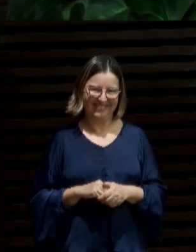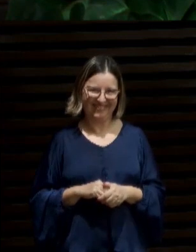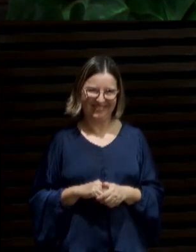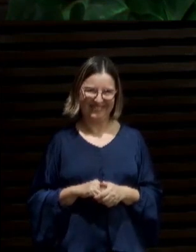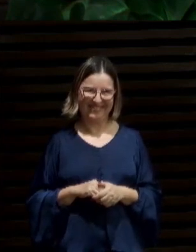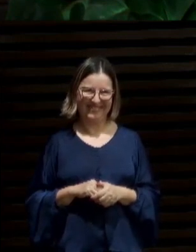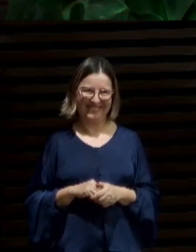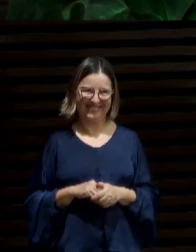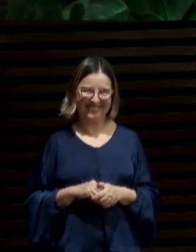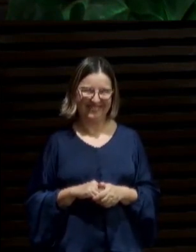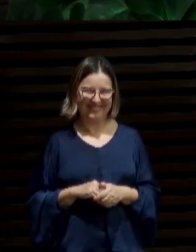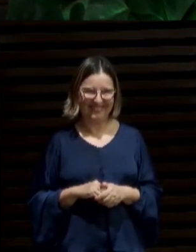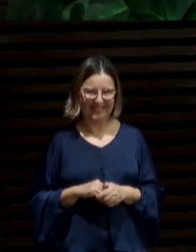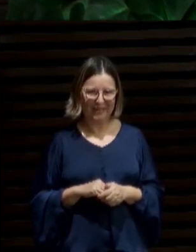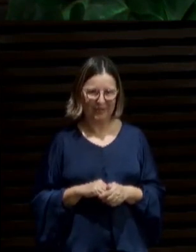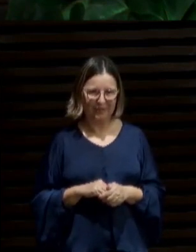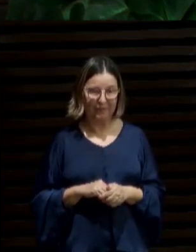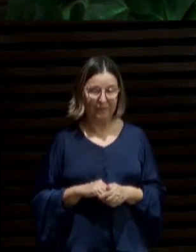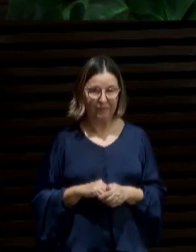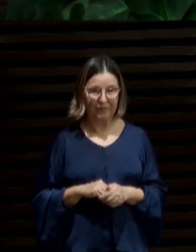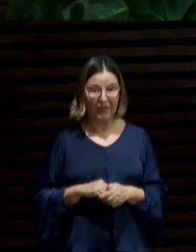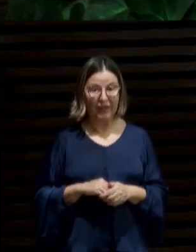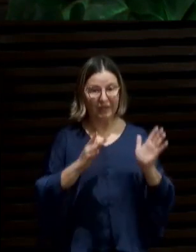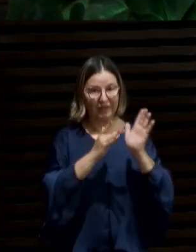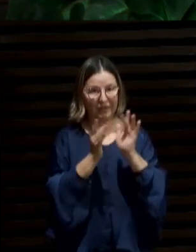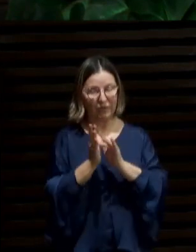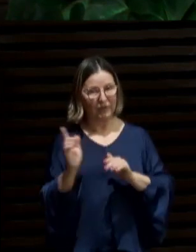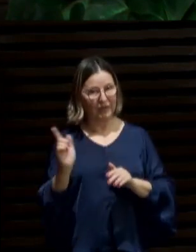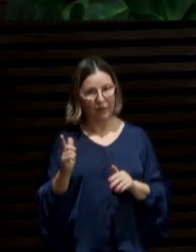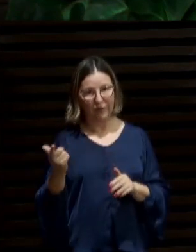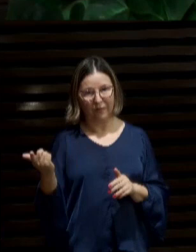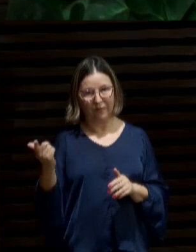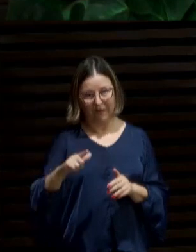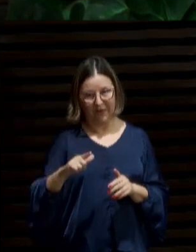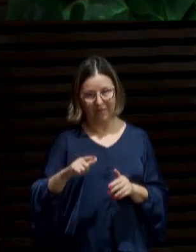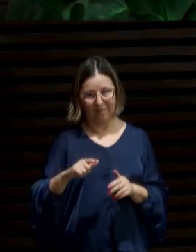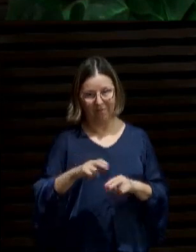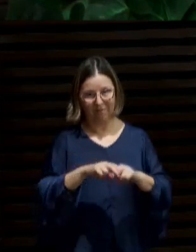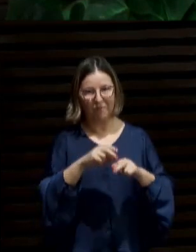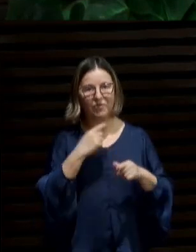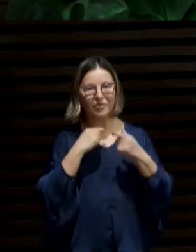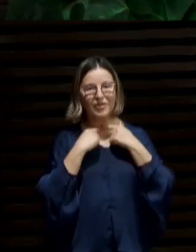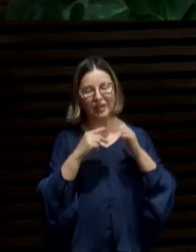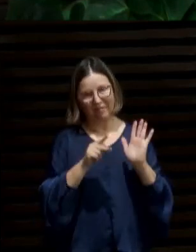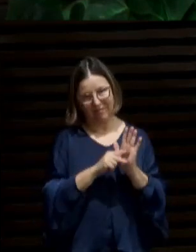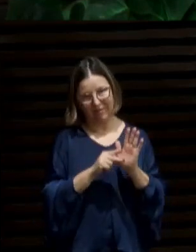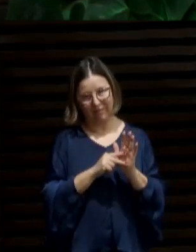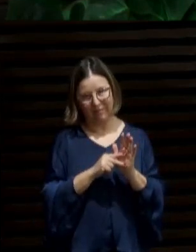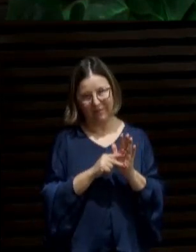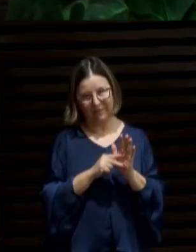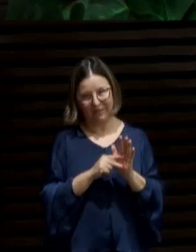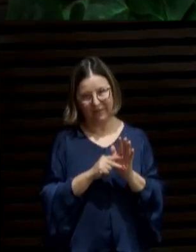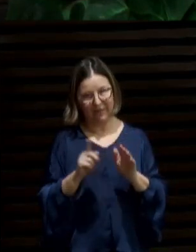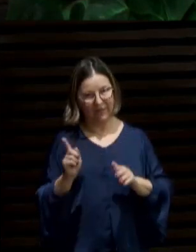vim de moto próprio. Então ele não veio por conta própria. Ele não é um cara que vem